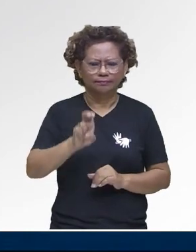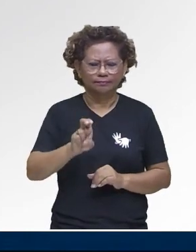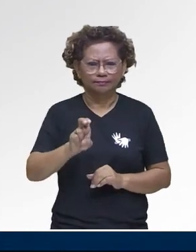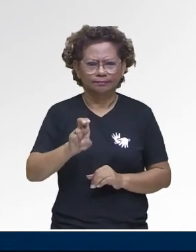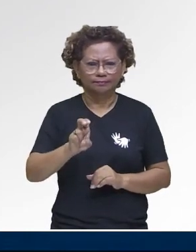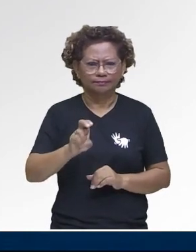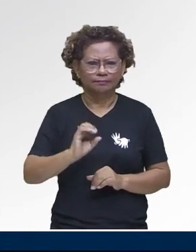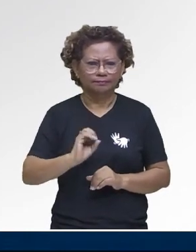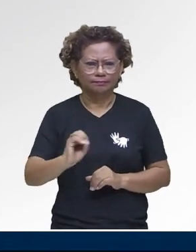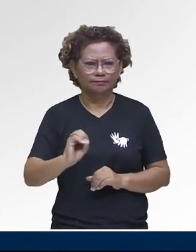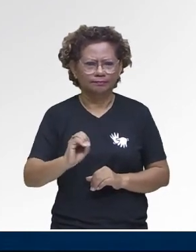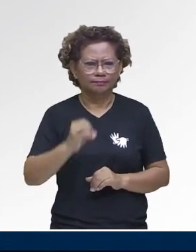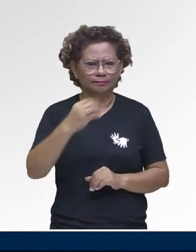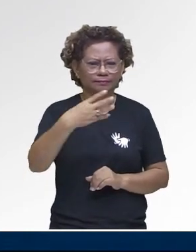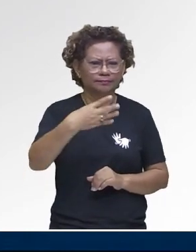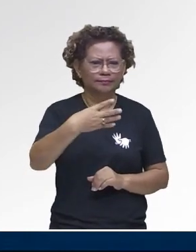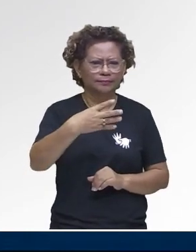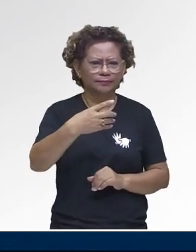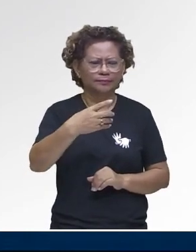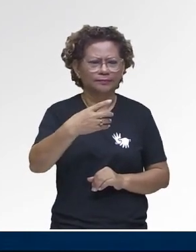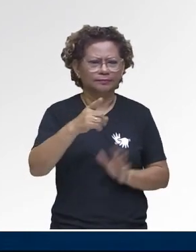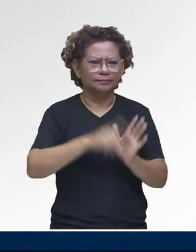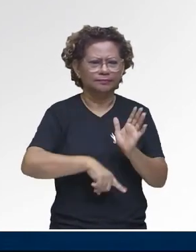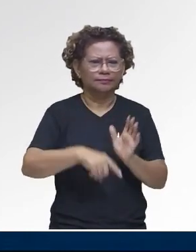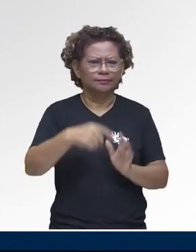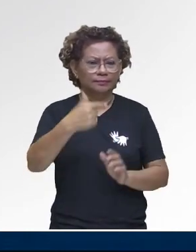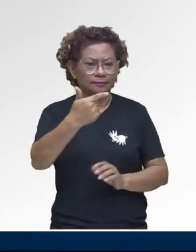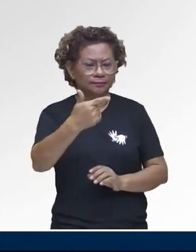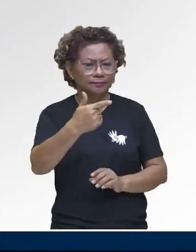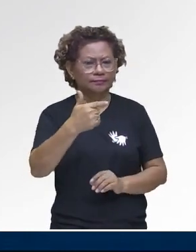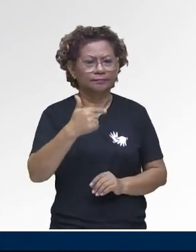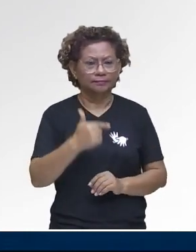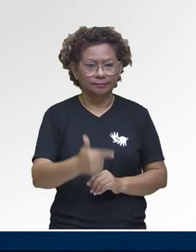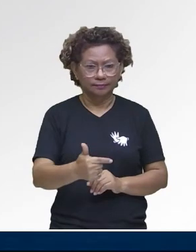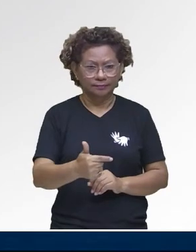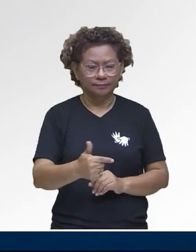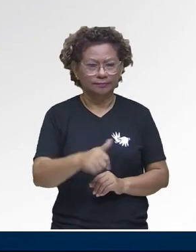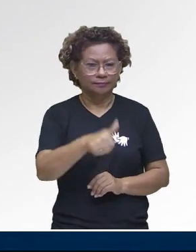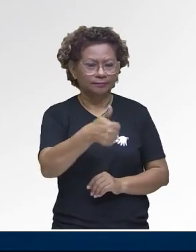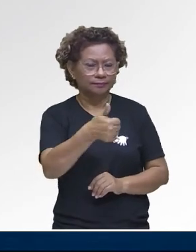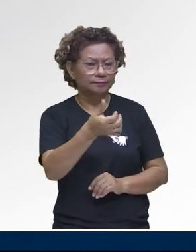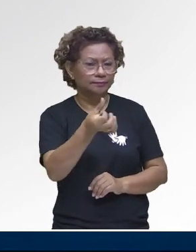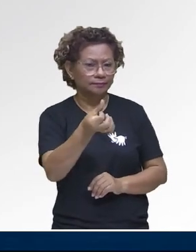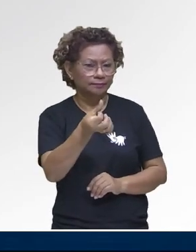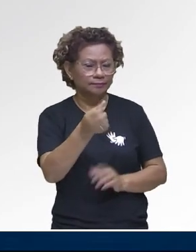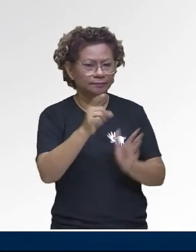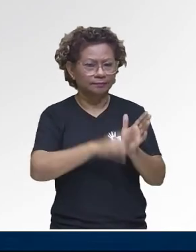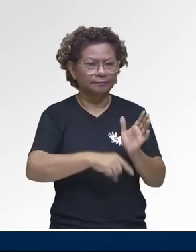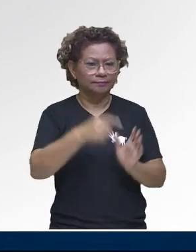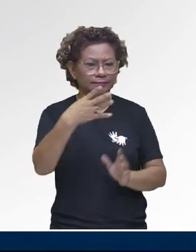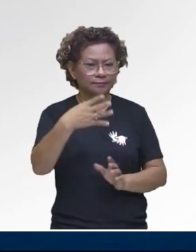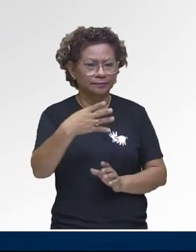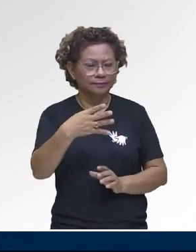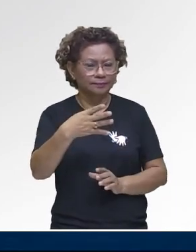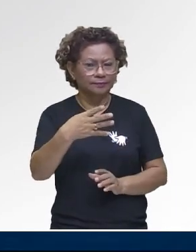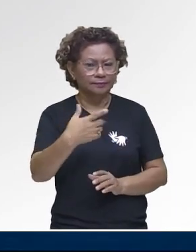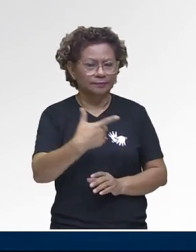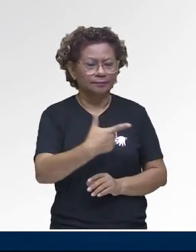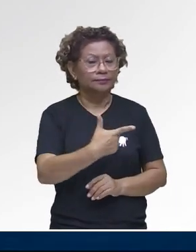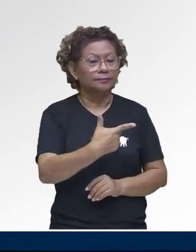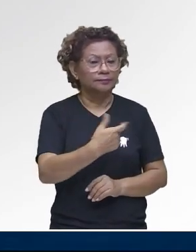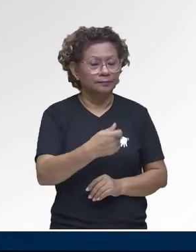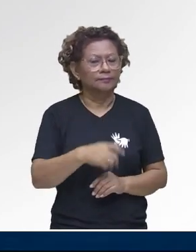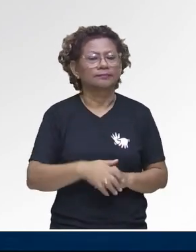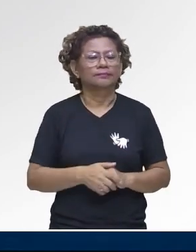aqui abaixo 1. Ou seja, R$ 12,20. Essa é a quantidade de quem? Da